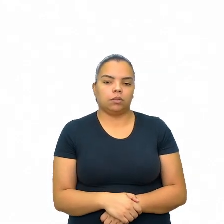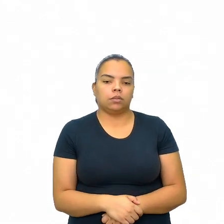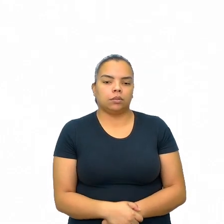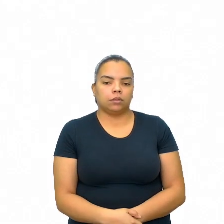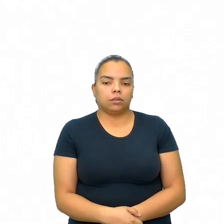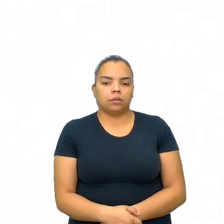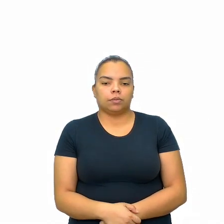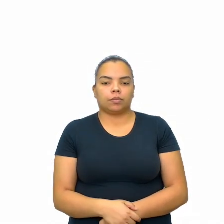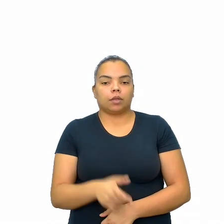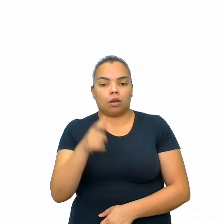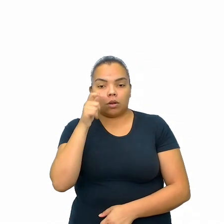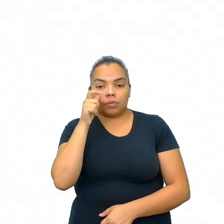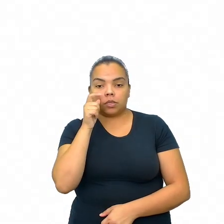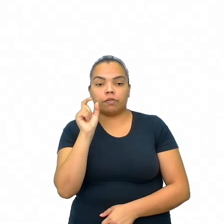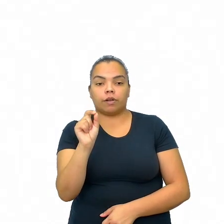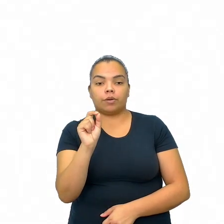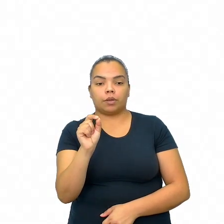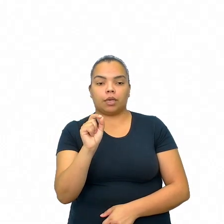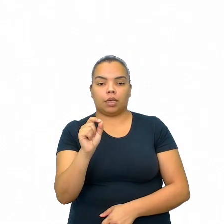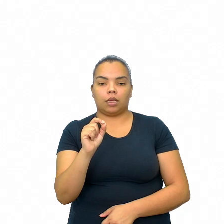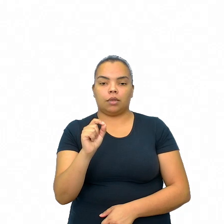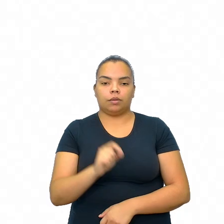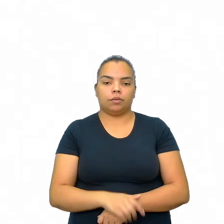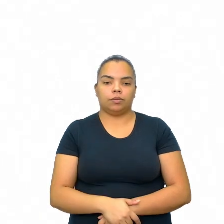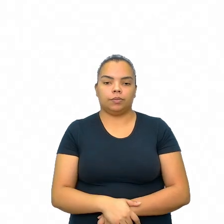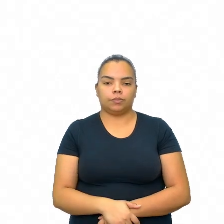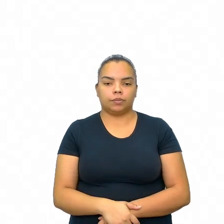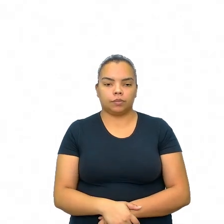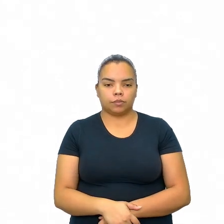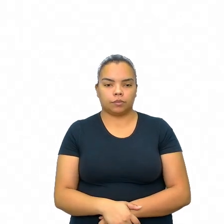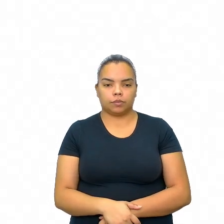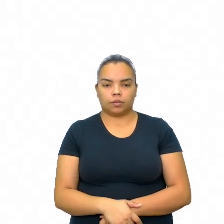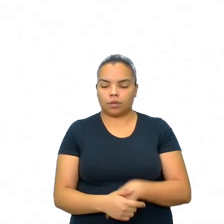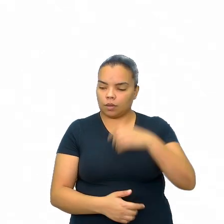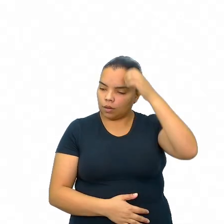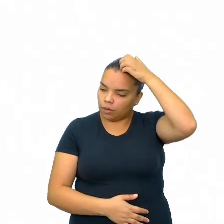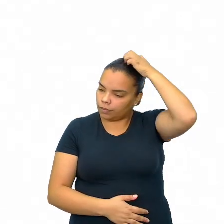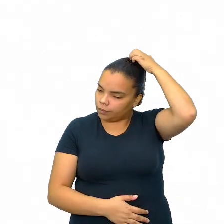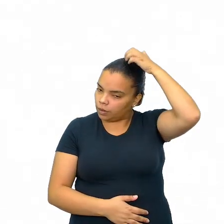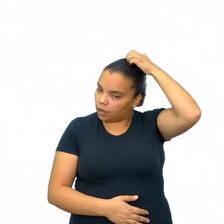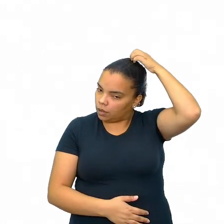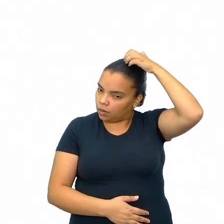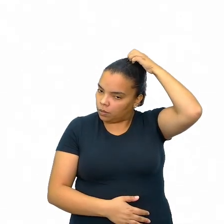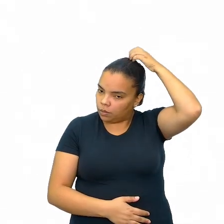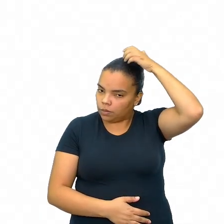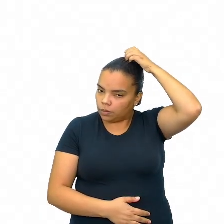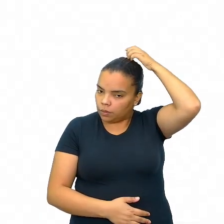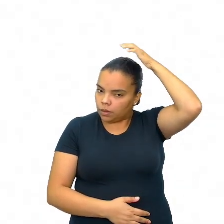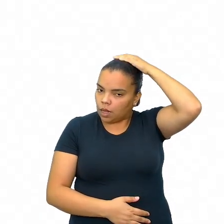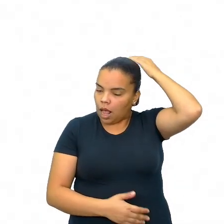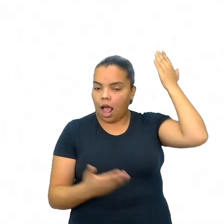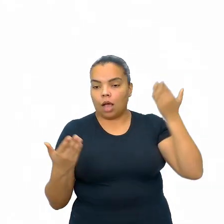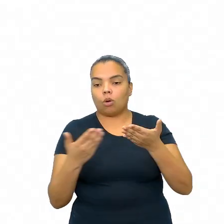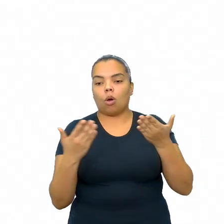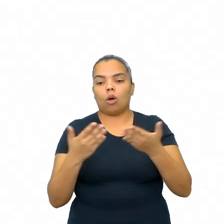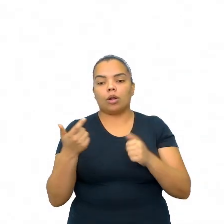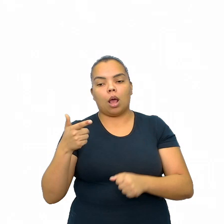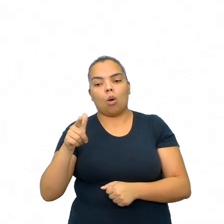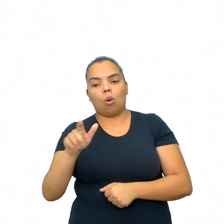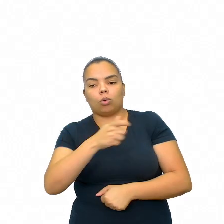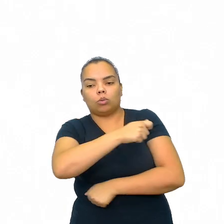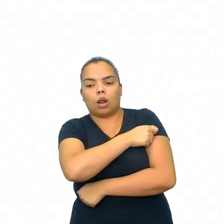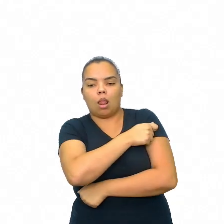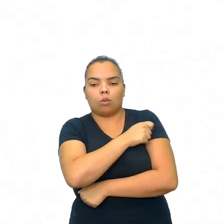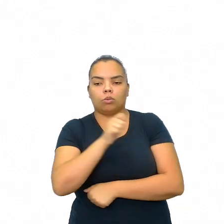Vamos agora observar os conhecimentos que a Luciana possui. Olha,